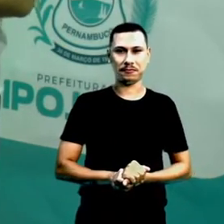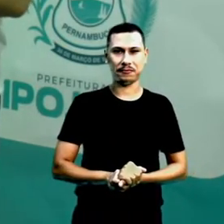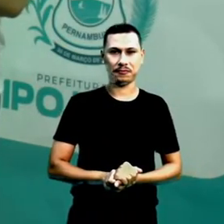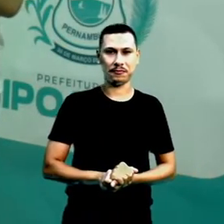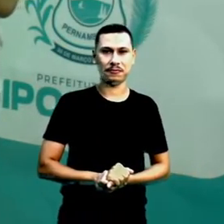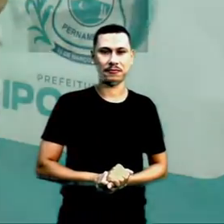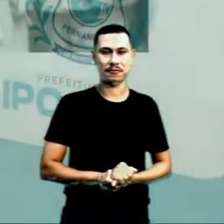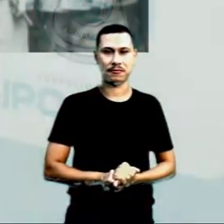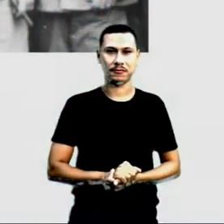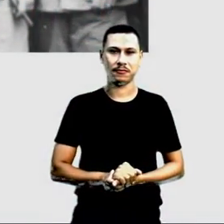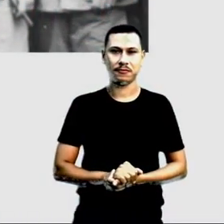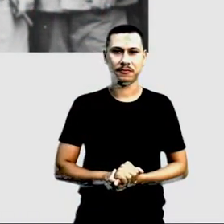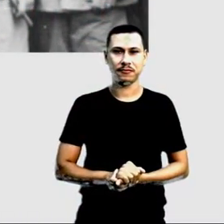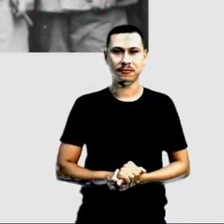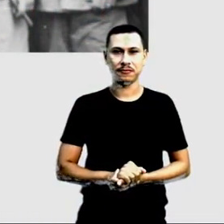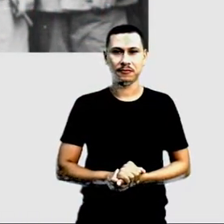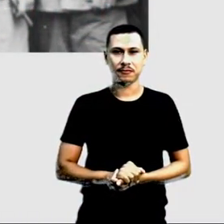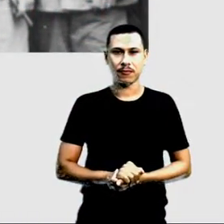então? Vamos lá.